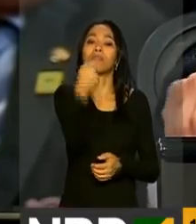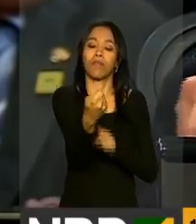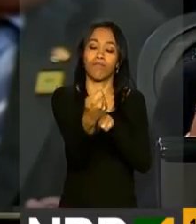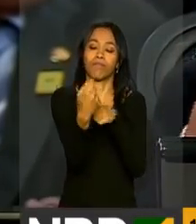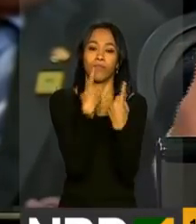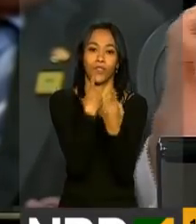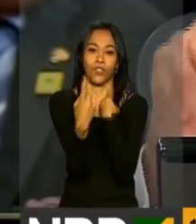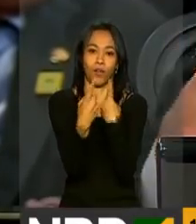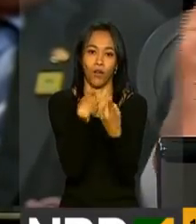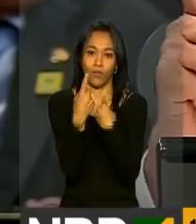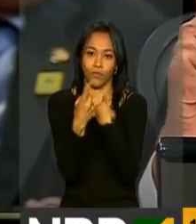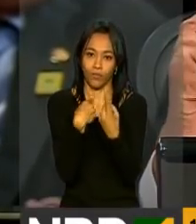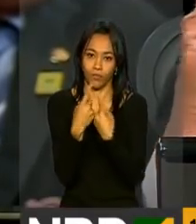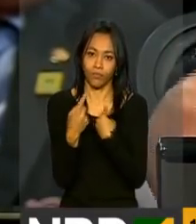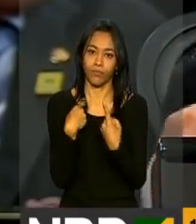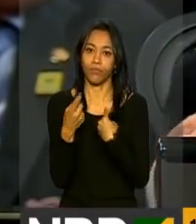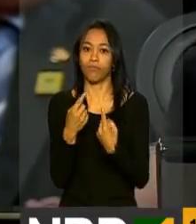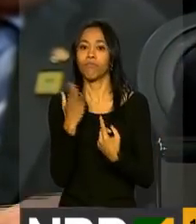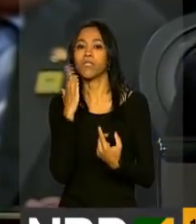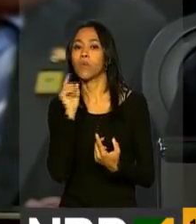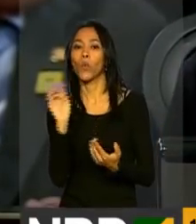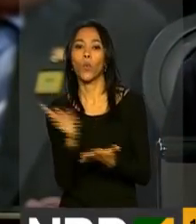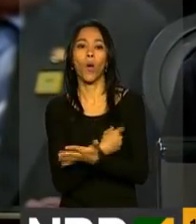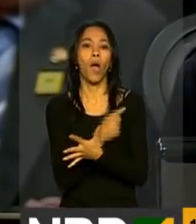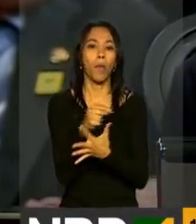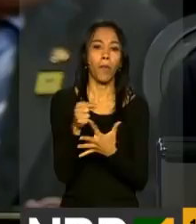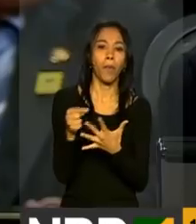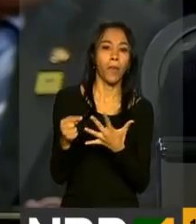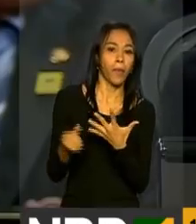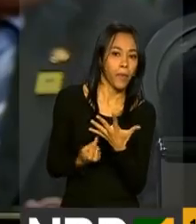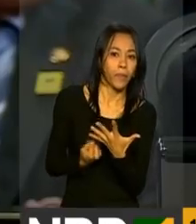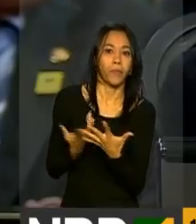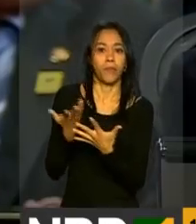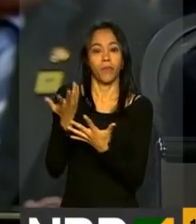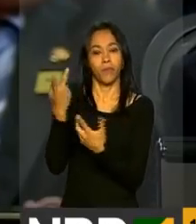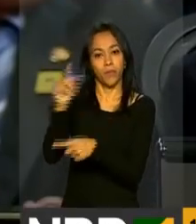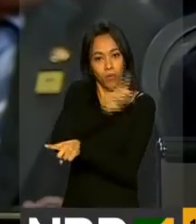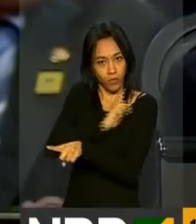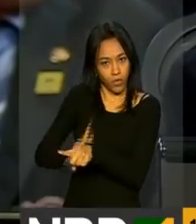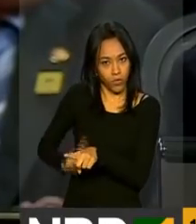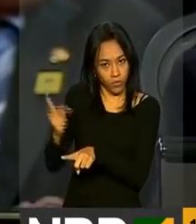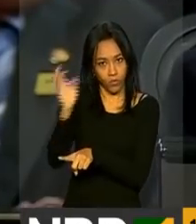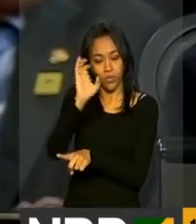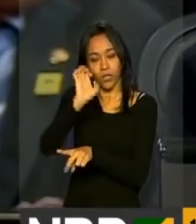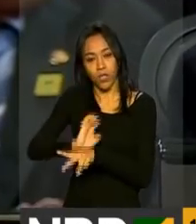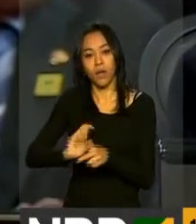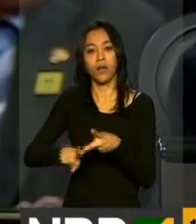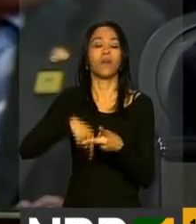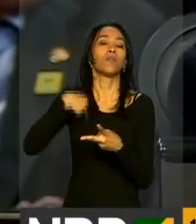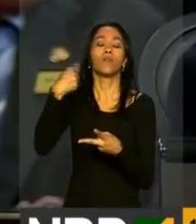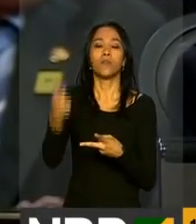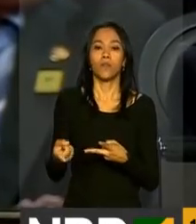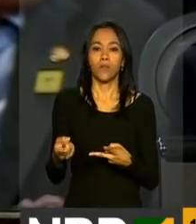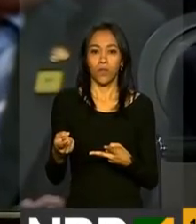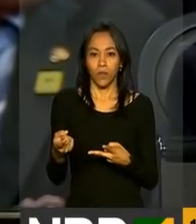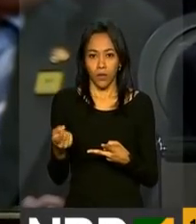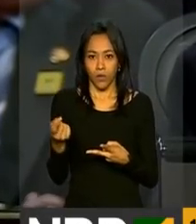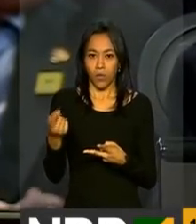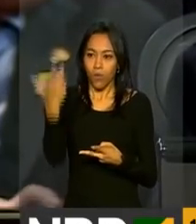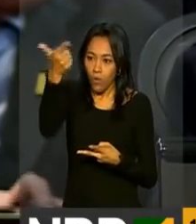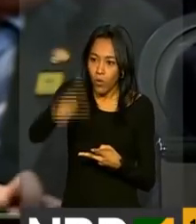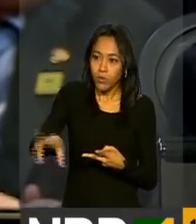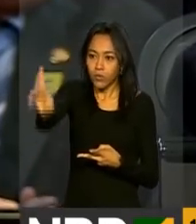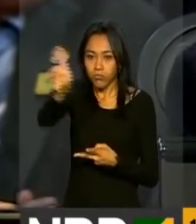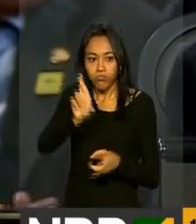nós fizemos o diálogo necessário particularmente com o governador do estado com as autoridades aqui no estado